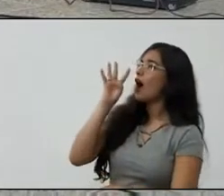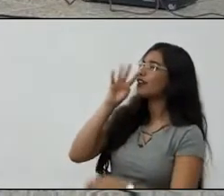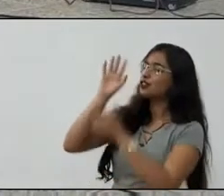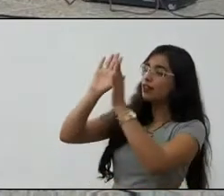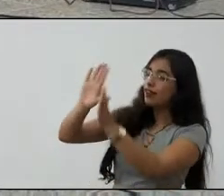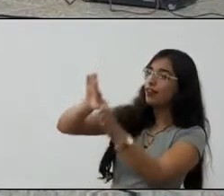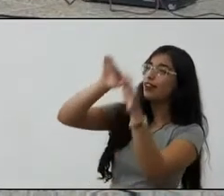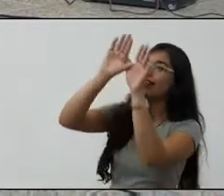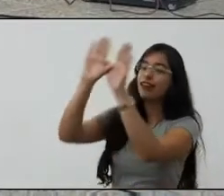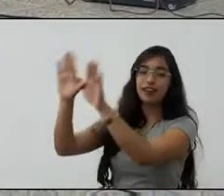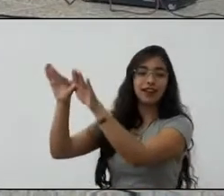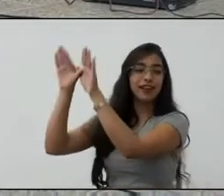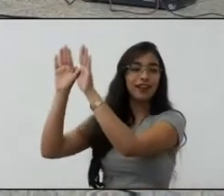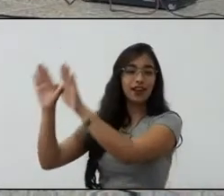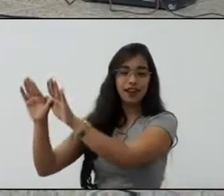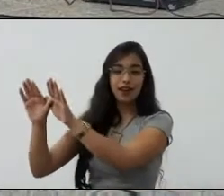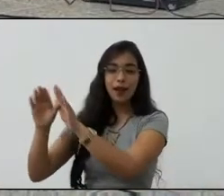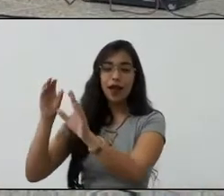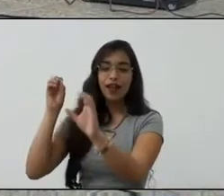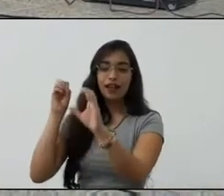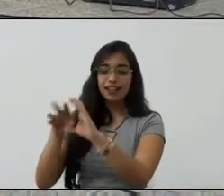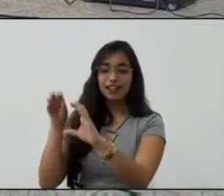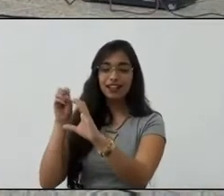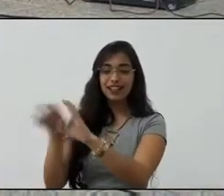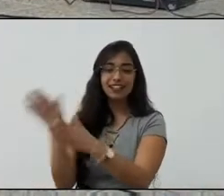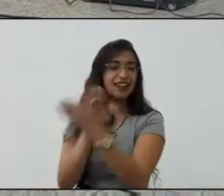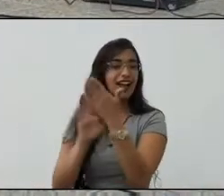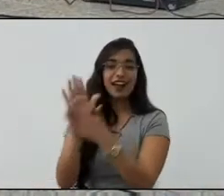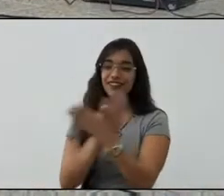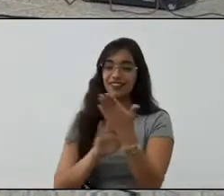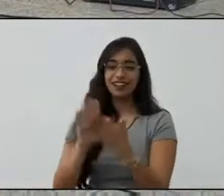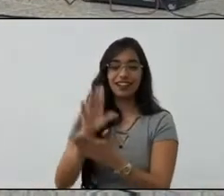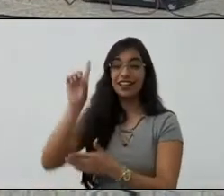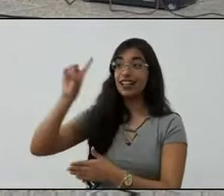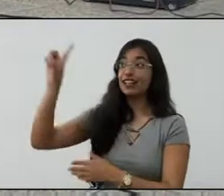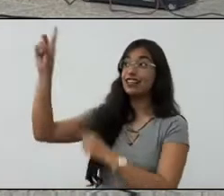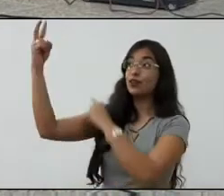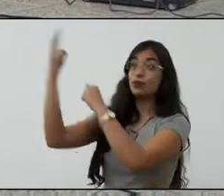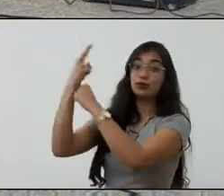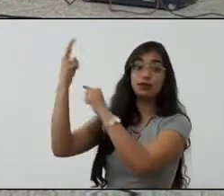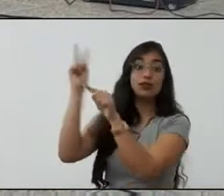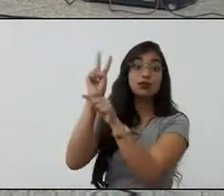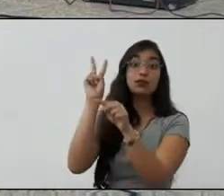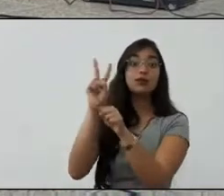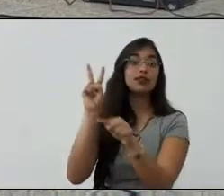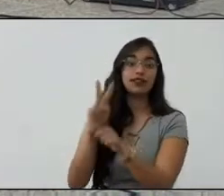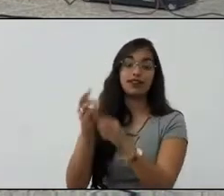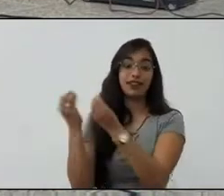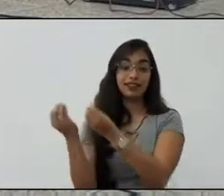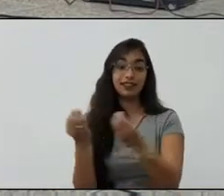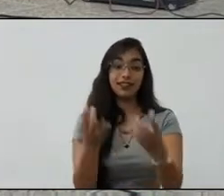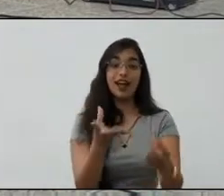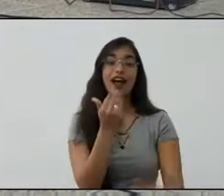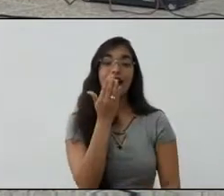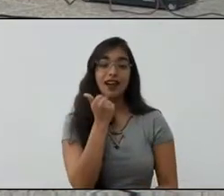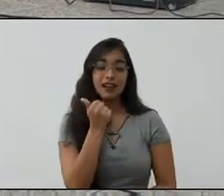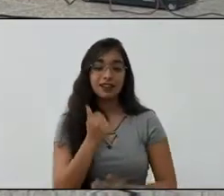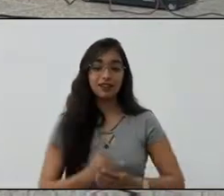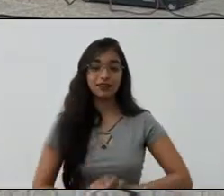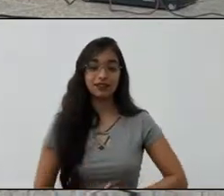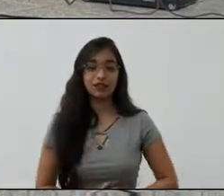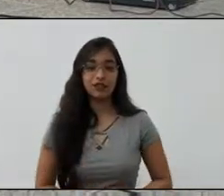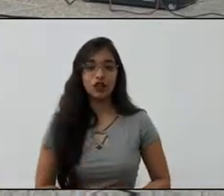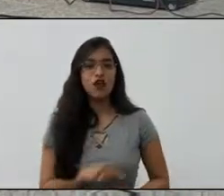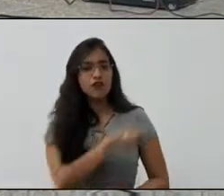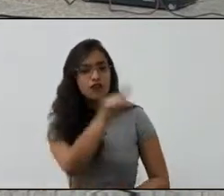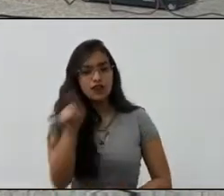em celeiros, e vosso Pai Celestial as alimenta. Não tendes vós mais valor